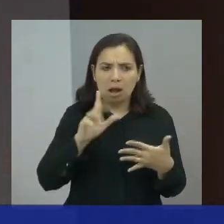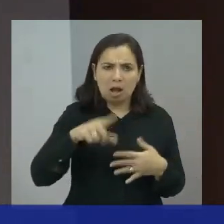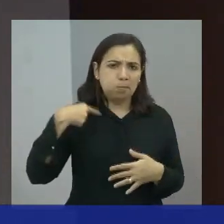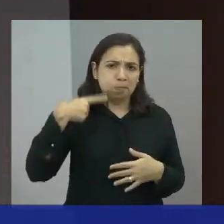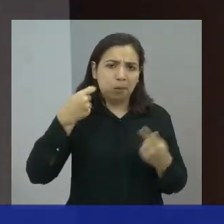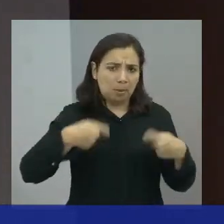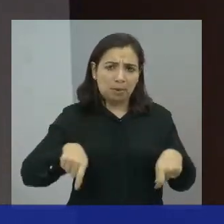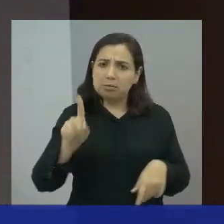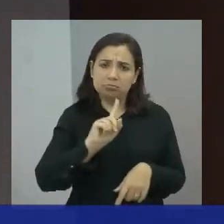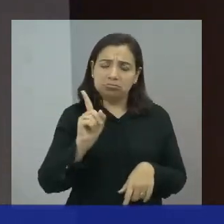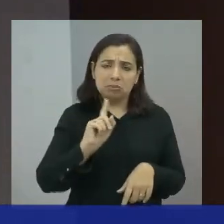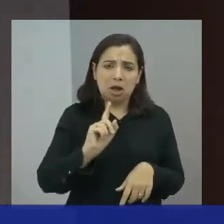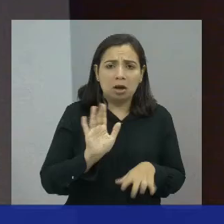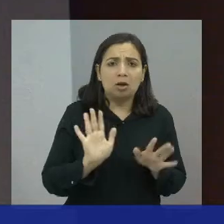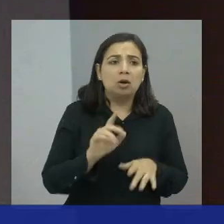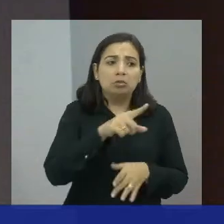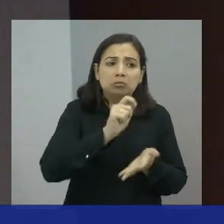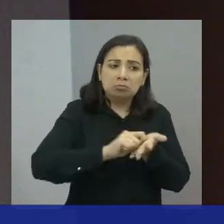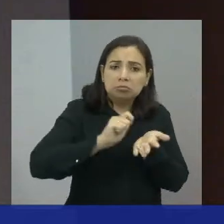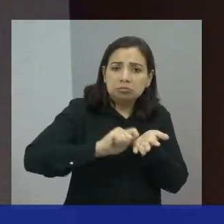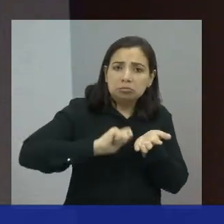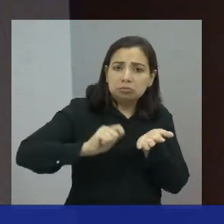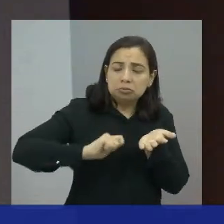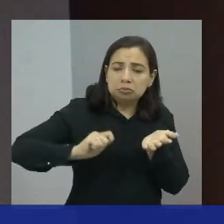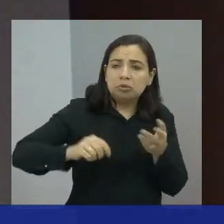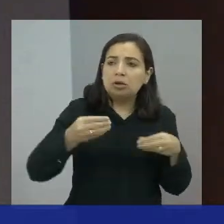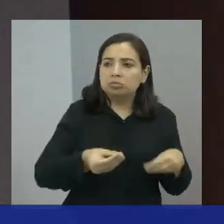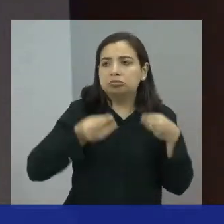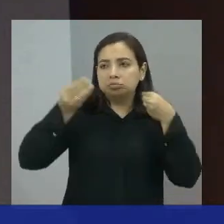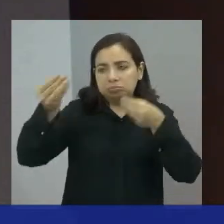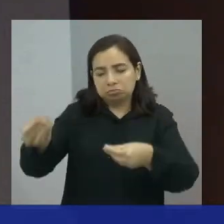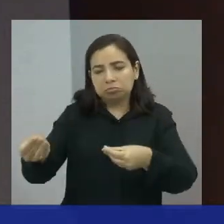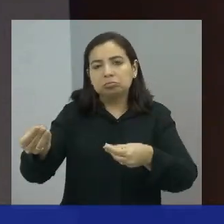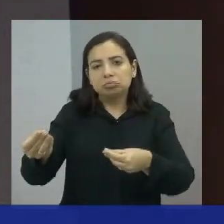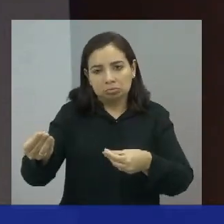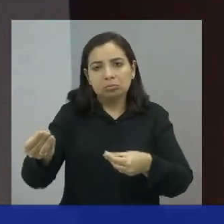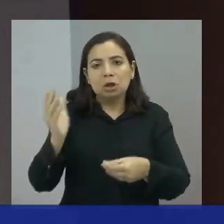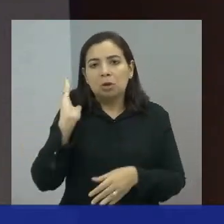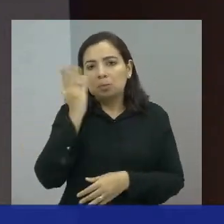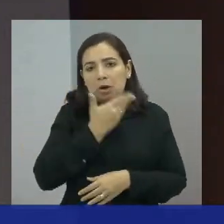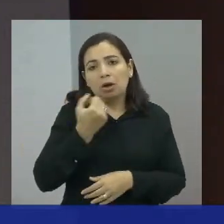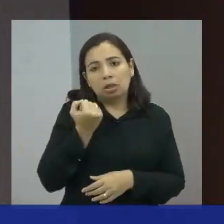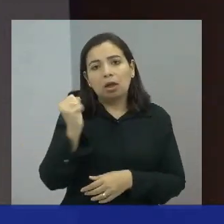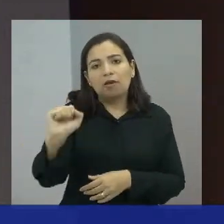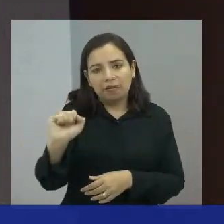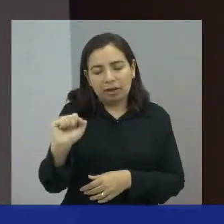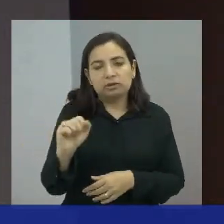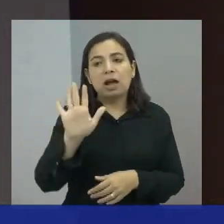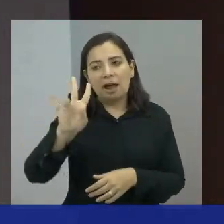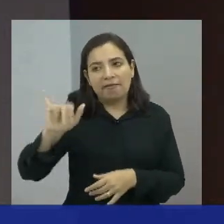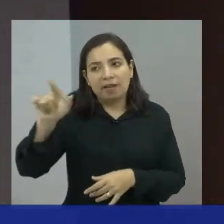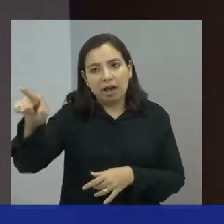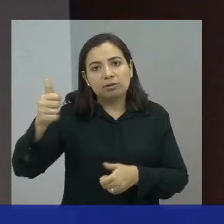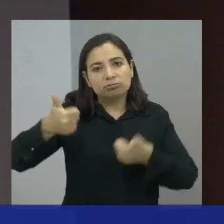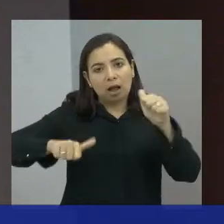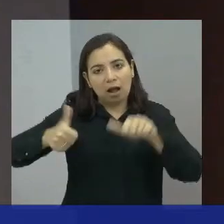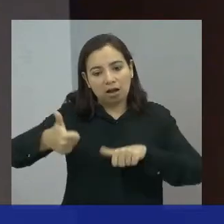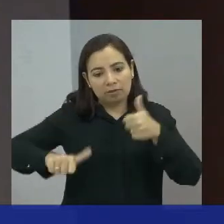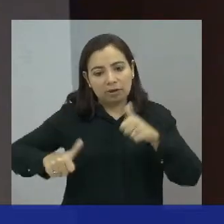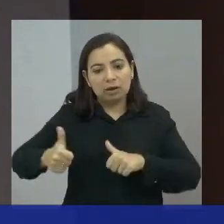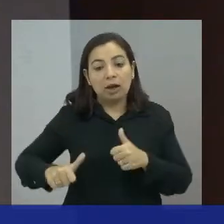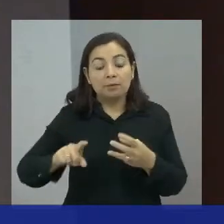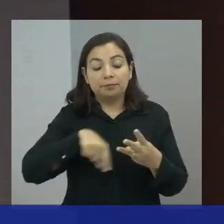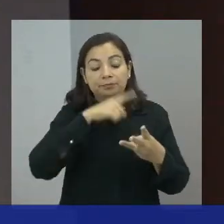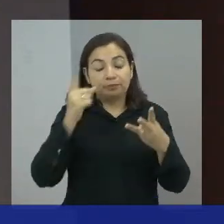advogado, ele pode fazer, tem que ser por escrito, para ficar registrado, ele pode fazer a sua defesa e será analisado. Depois